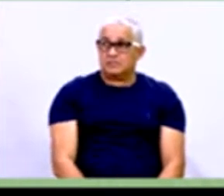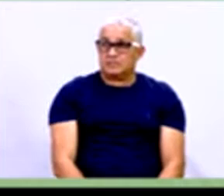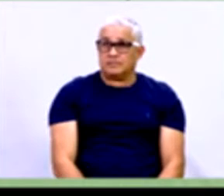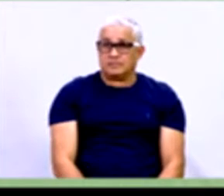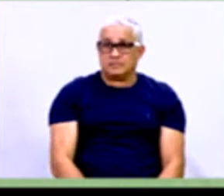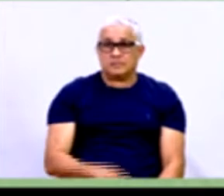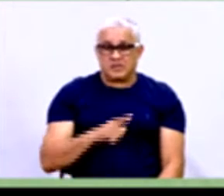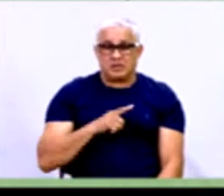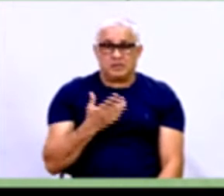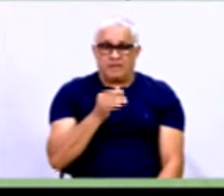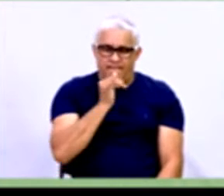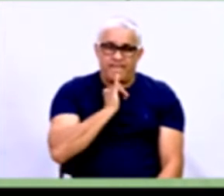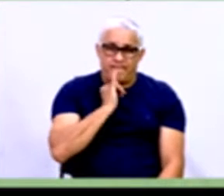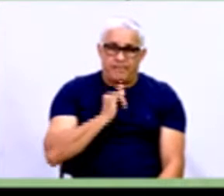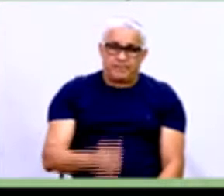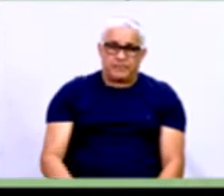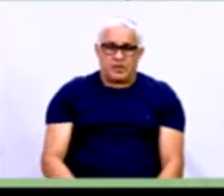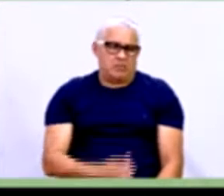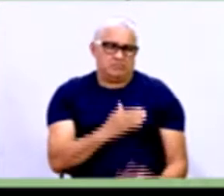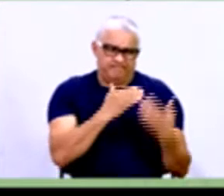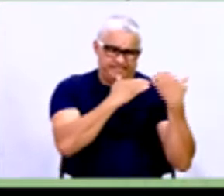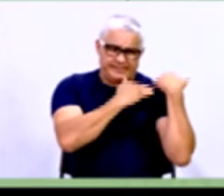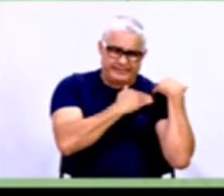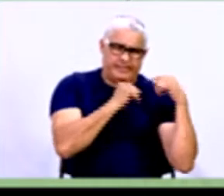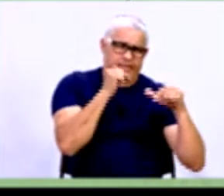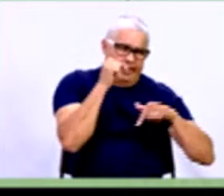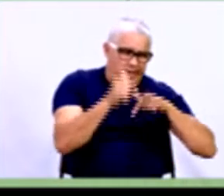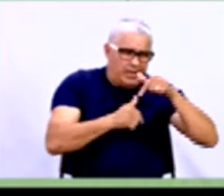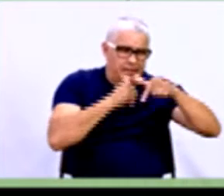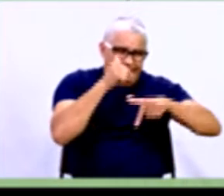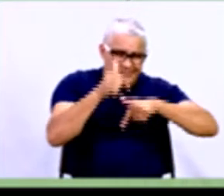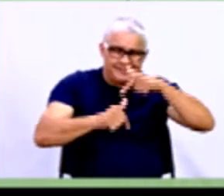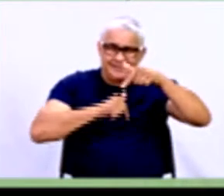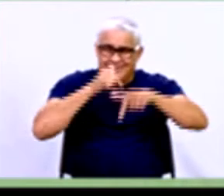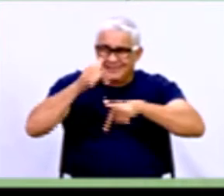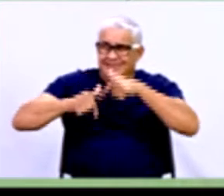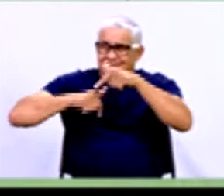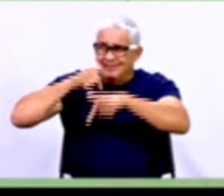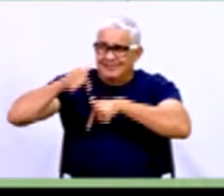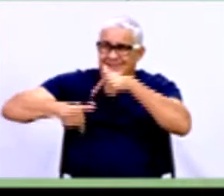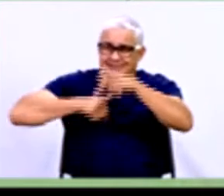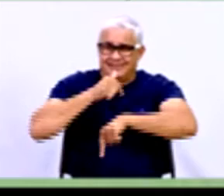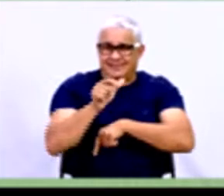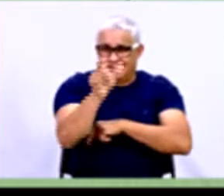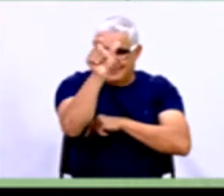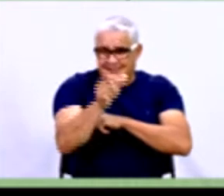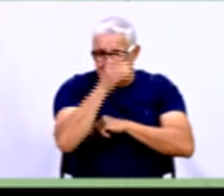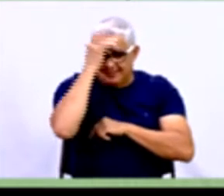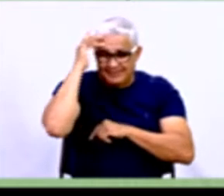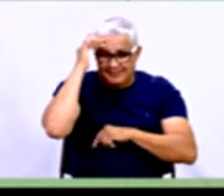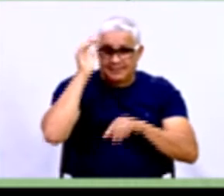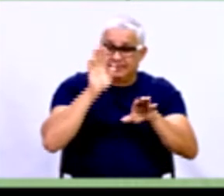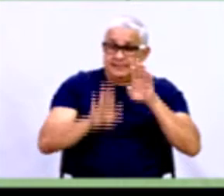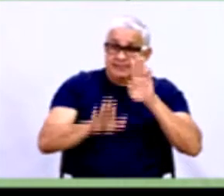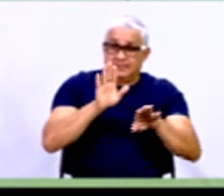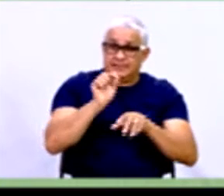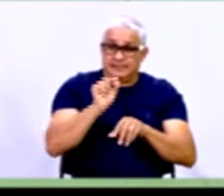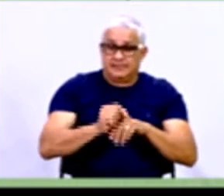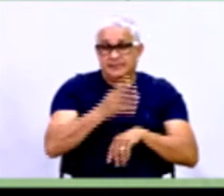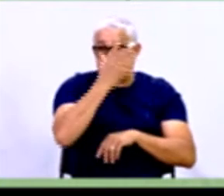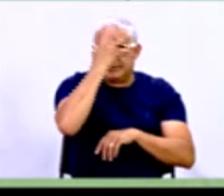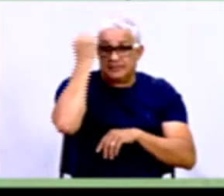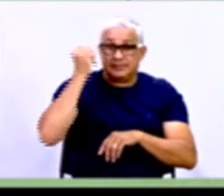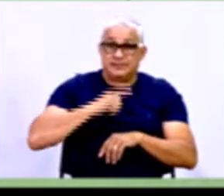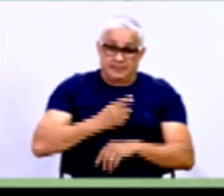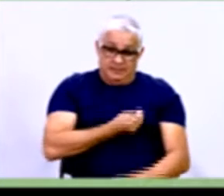tem uma demanda a cumprir, tem uma série de trabalhos a serem realizados, essa pessoa às vezes esquece até